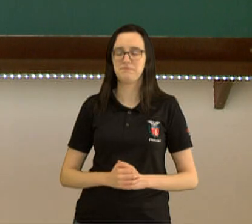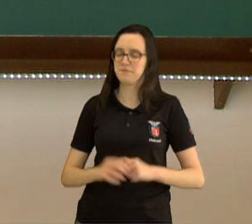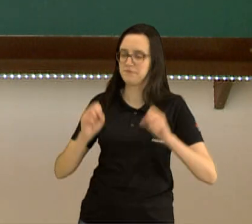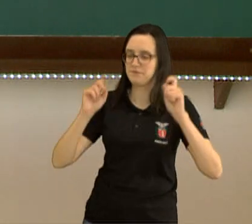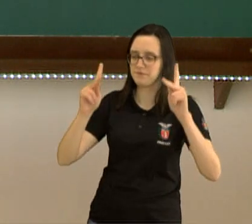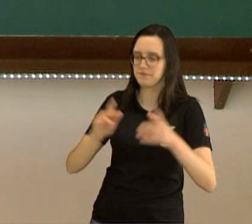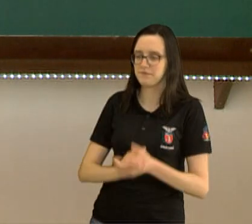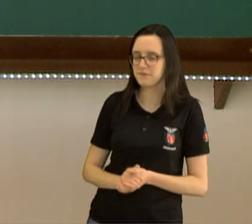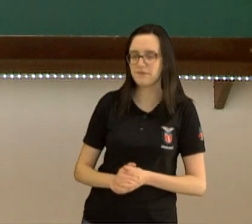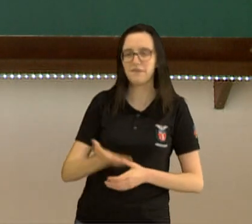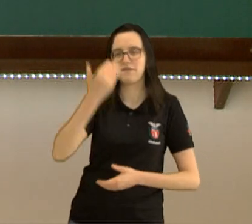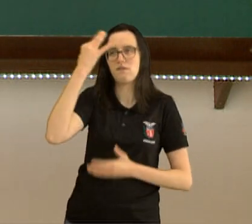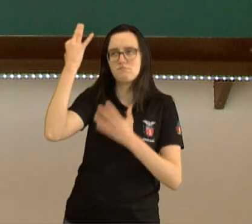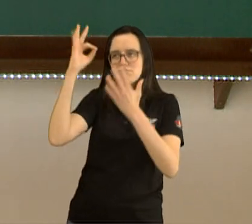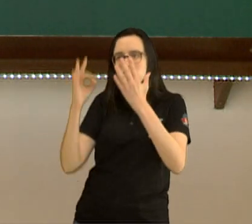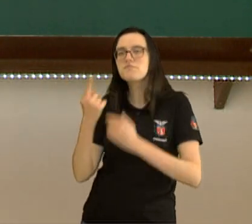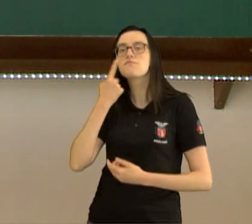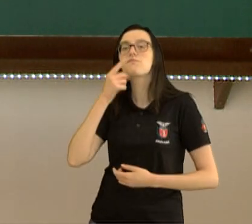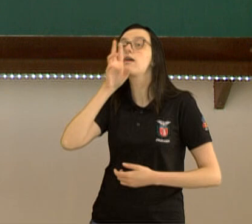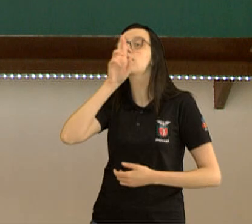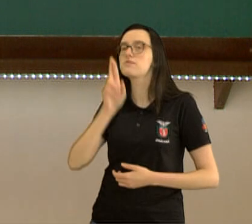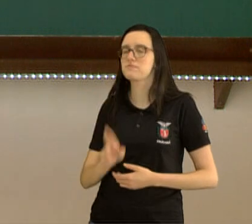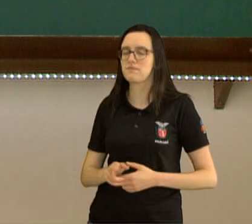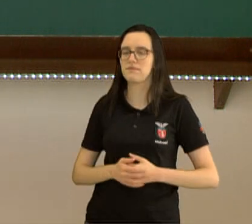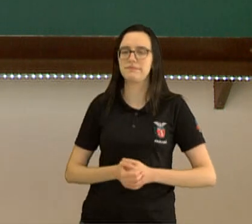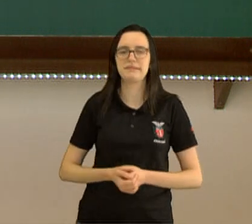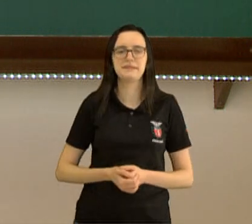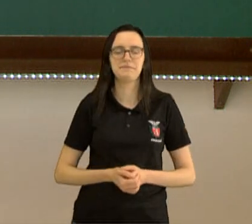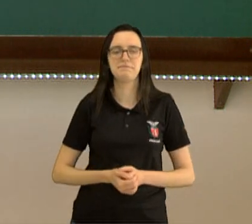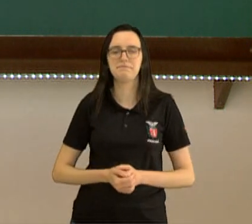Ok, let's check. Bora checar então aqui as nossas respostas. Olha só.